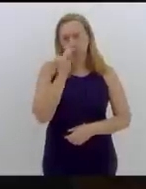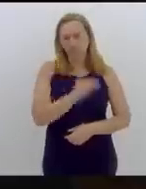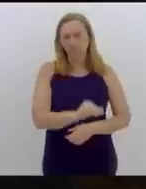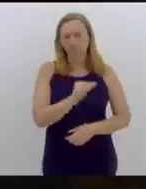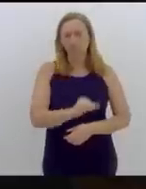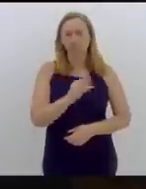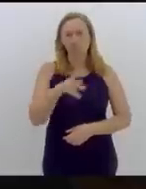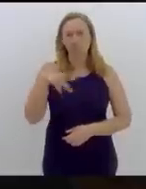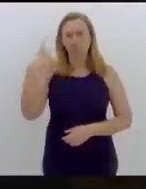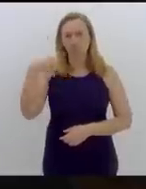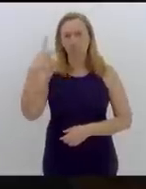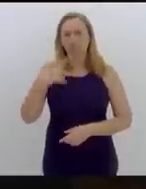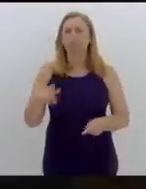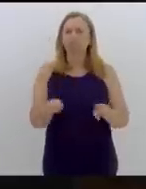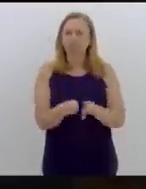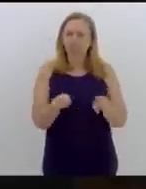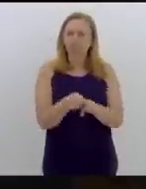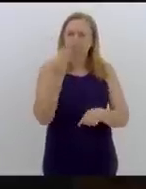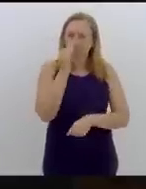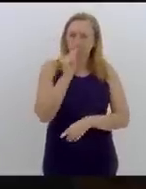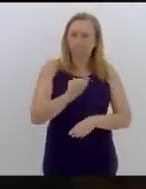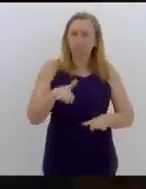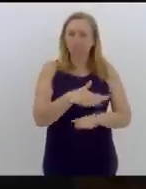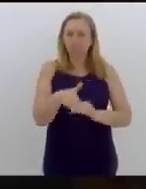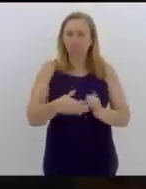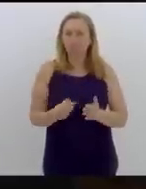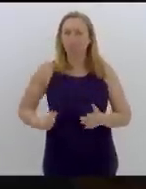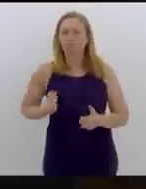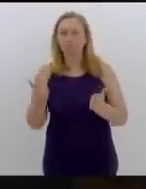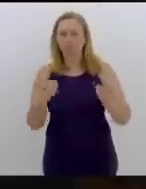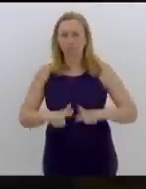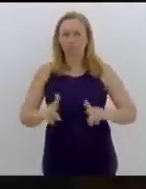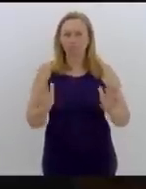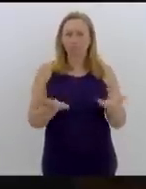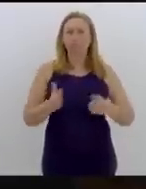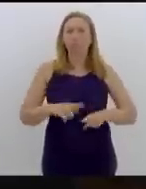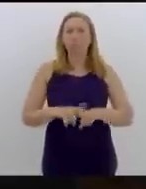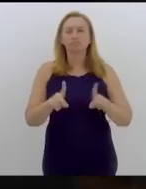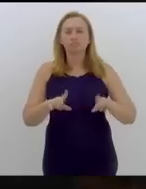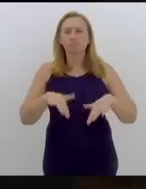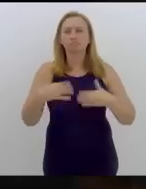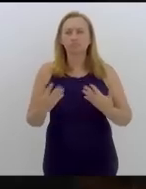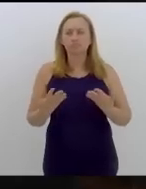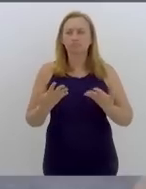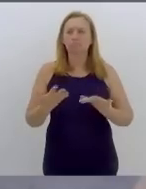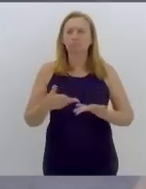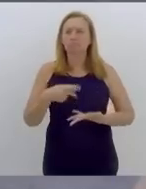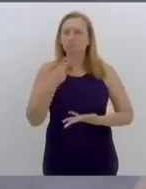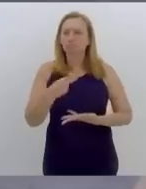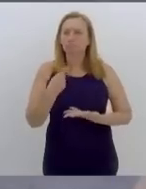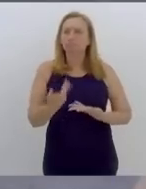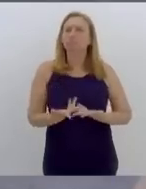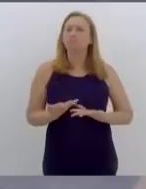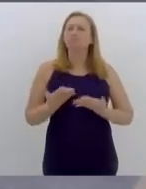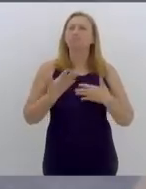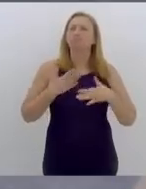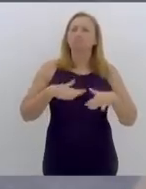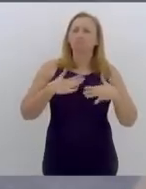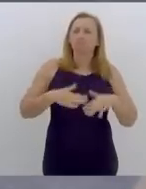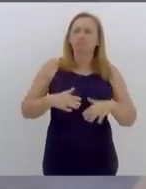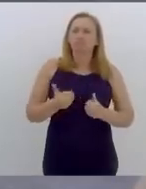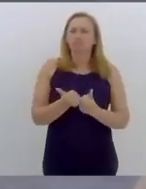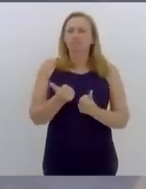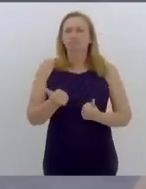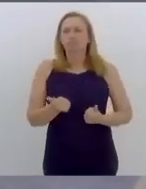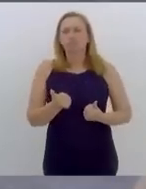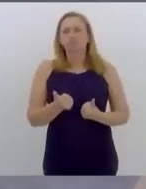Parlamento Fluminense e é o desrespeito com todos que estão aqui hoje então fala com muita tranquilidade falo como vice-líder